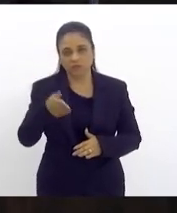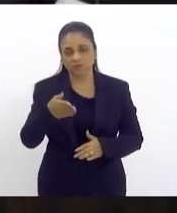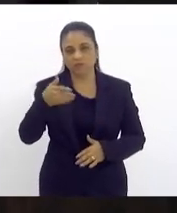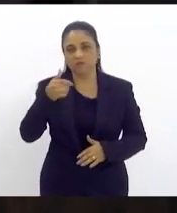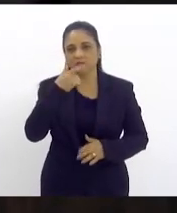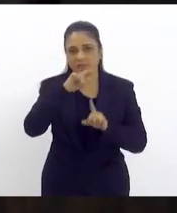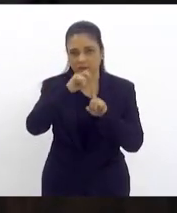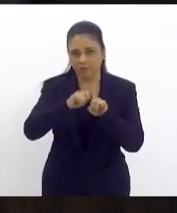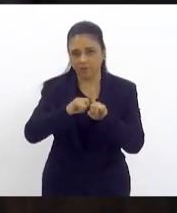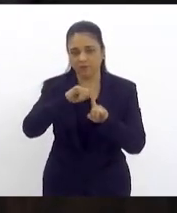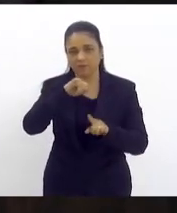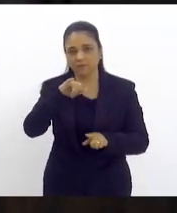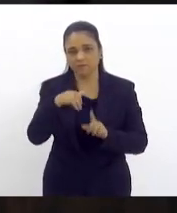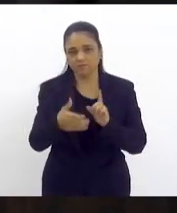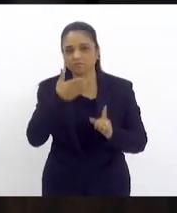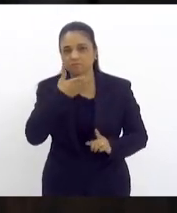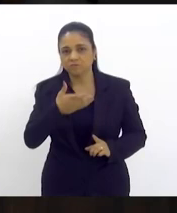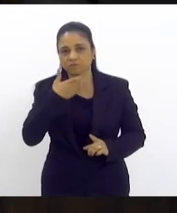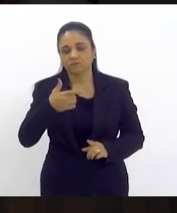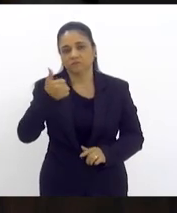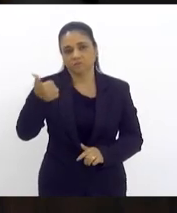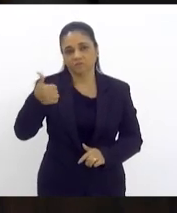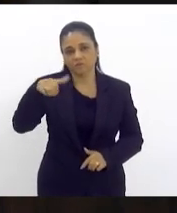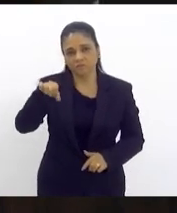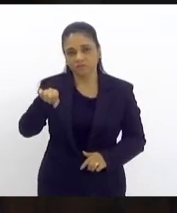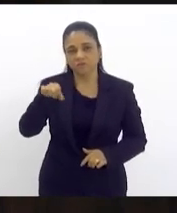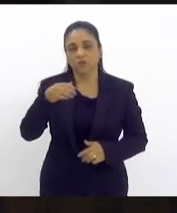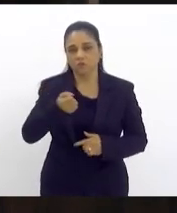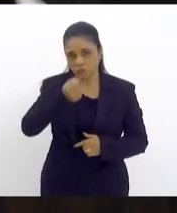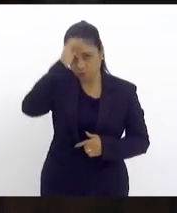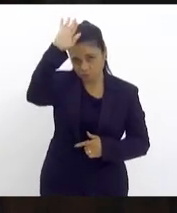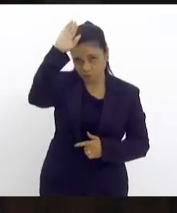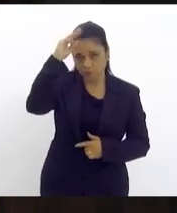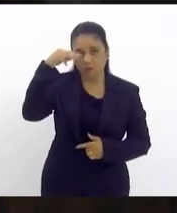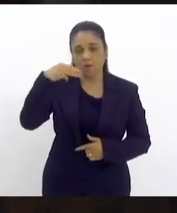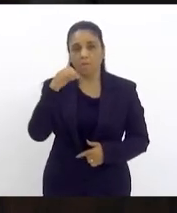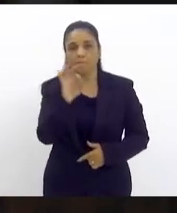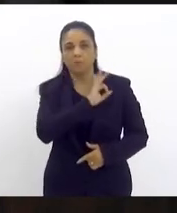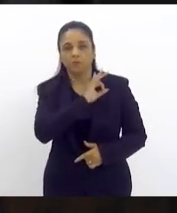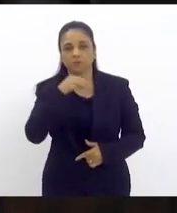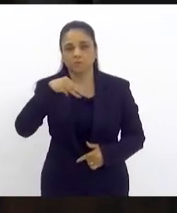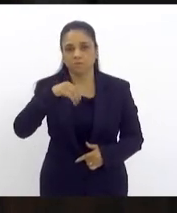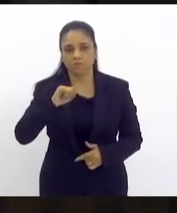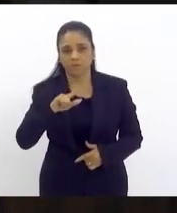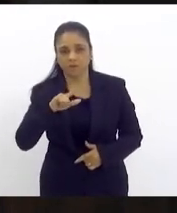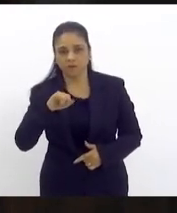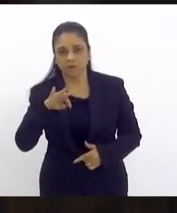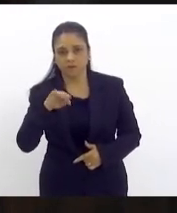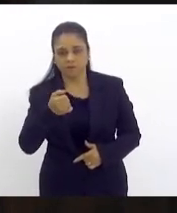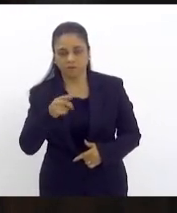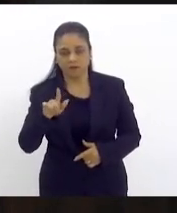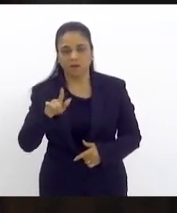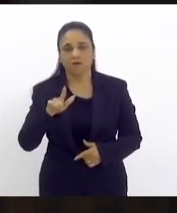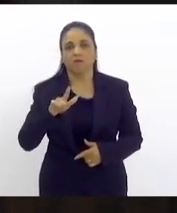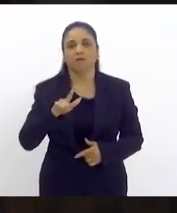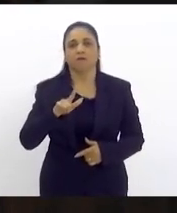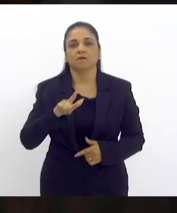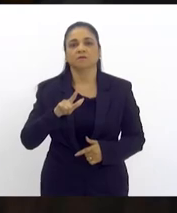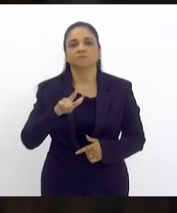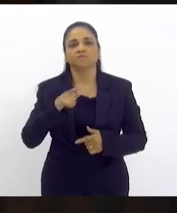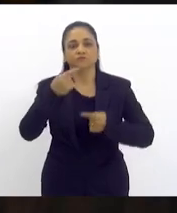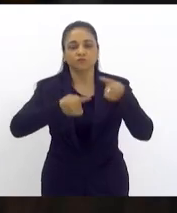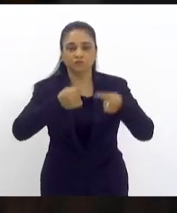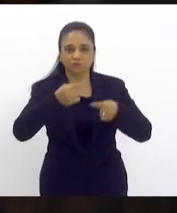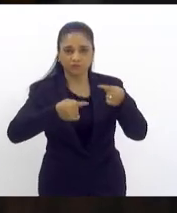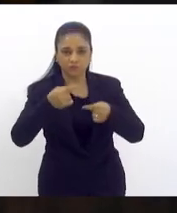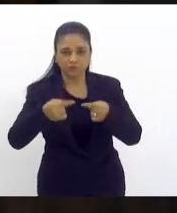e dispõe sobre a remuneração da polícia militar e do Corpo de Bombeiros Militar do Estado do Rio de Janeiro e da outras providências em